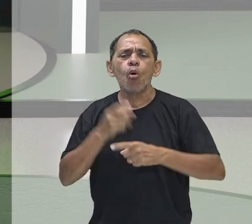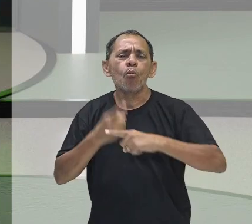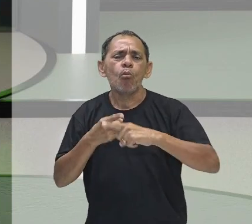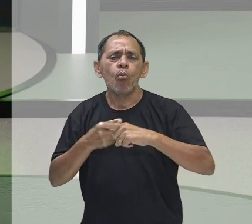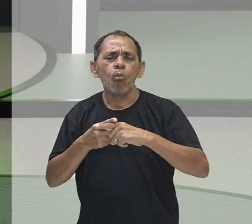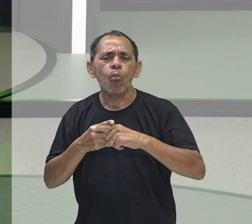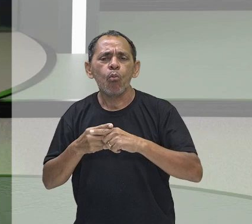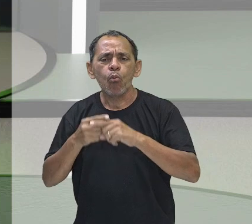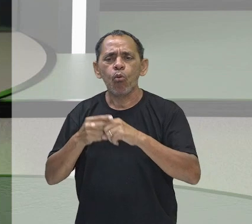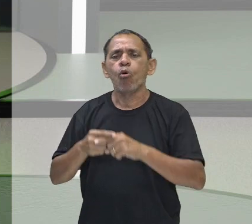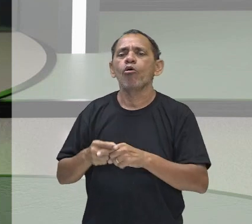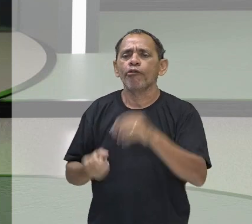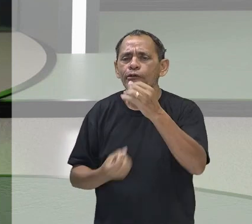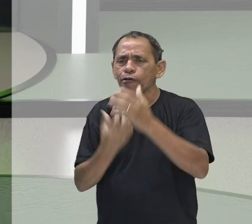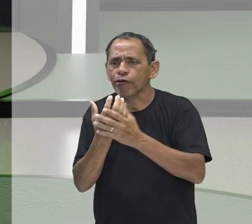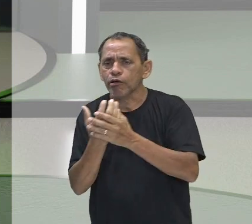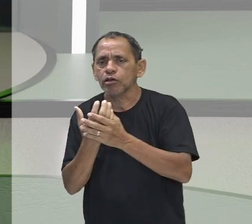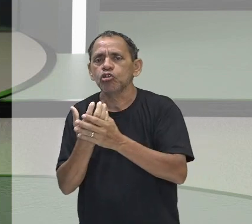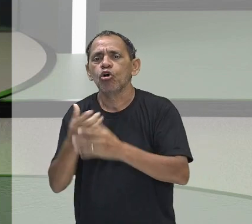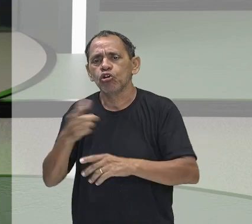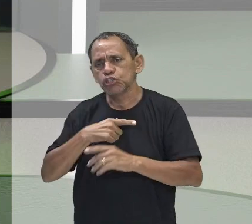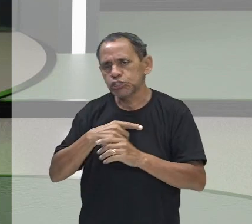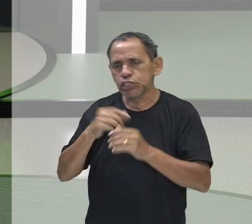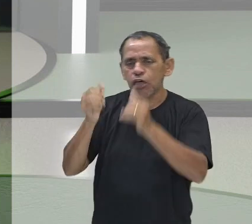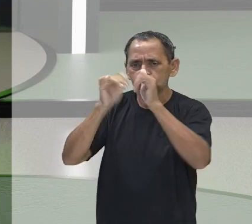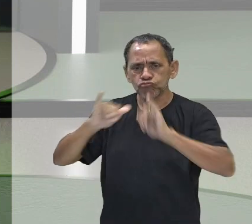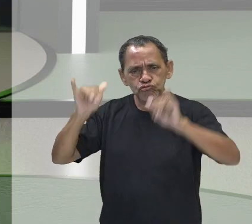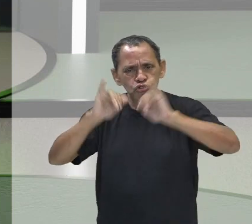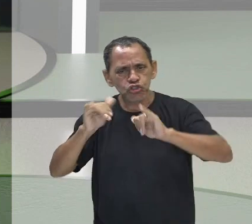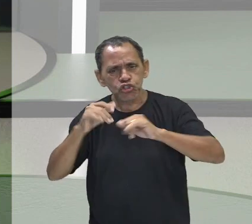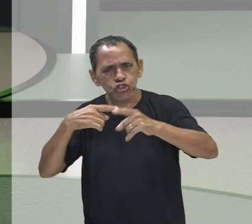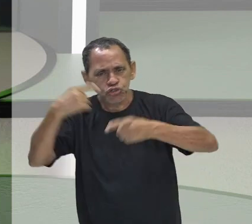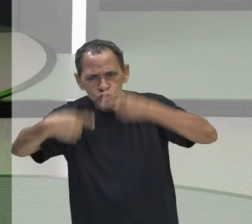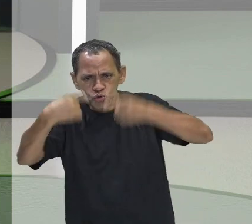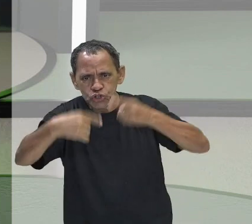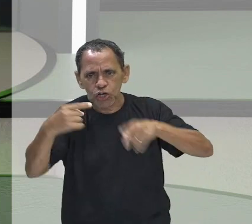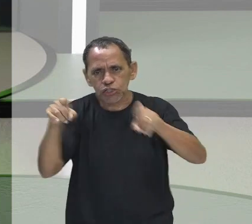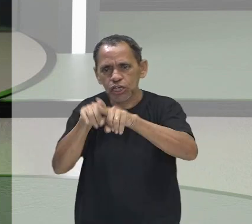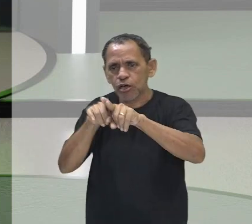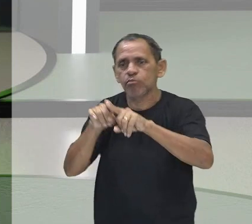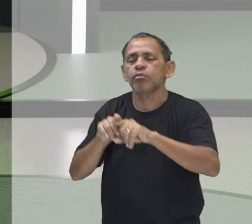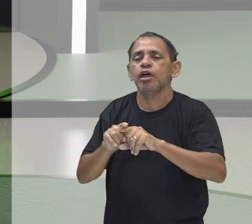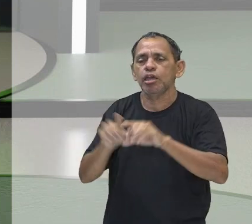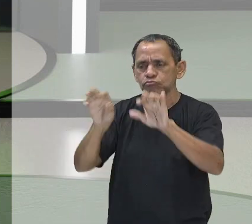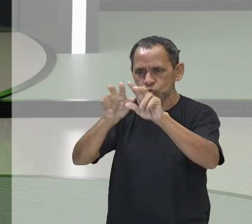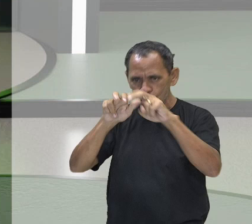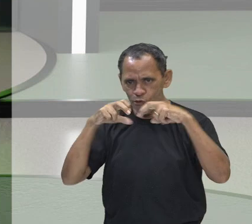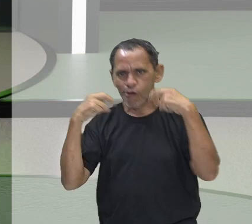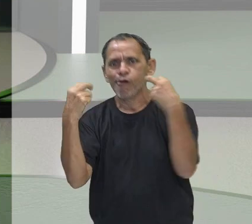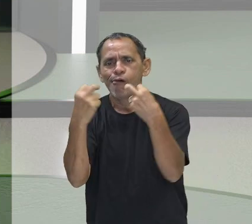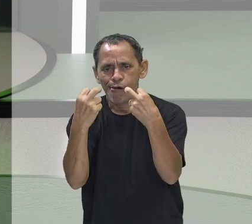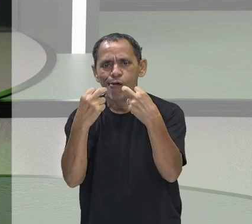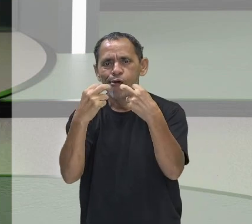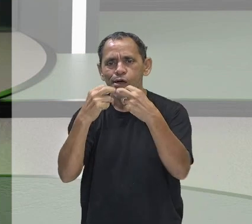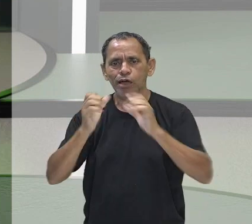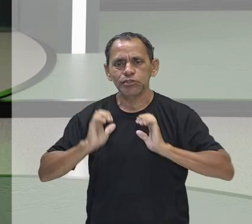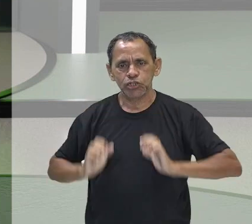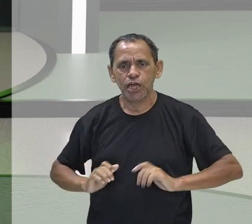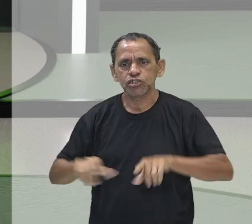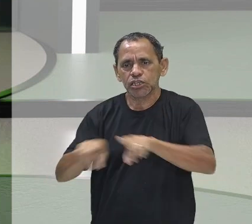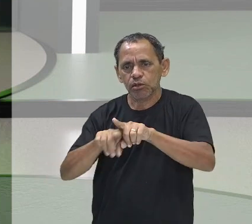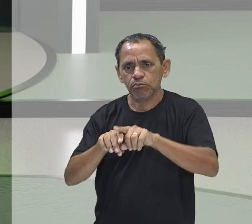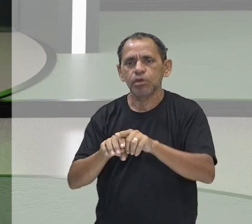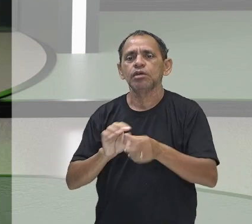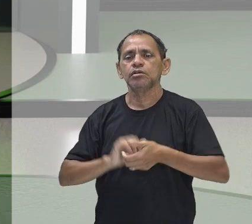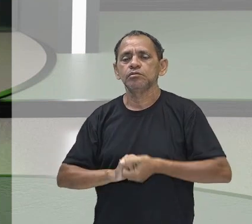tanta intercorrência, por que gerou tanta discussão, inclusive em conselhos éticos. Porque a ovelha Dolly, ela é